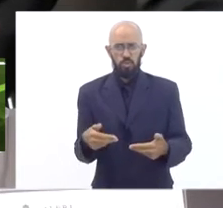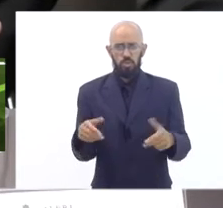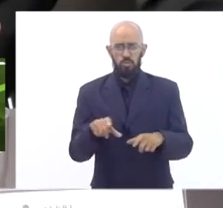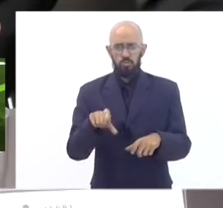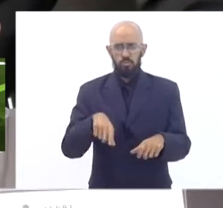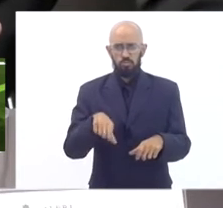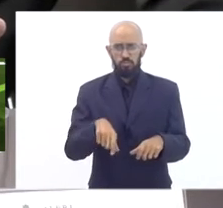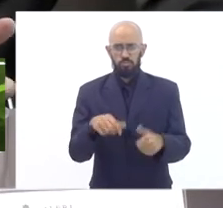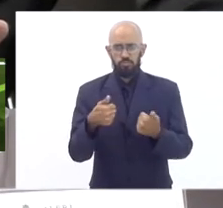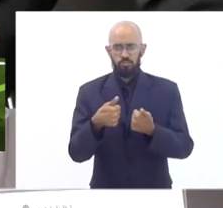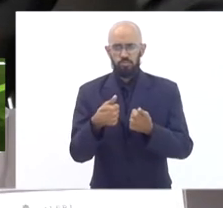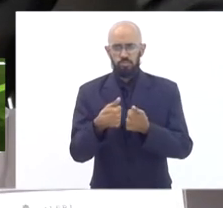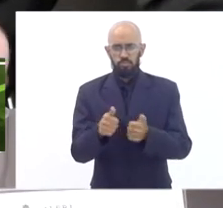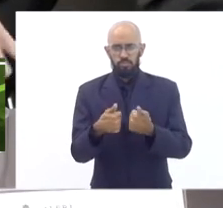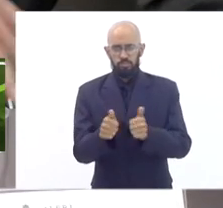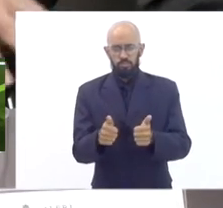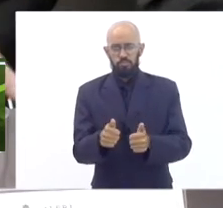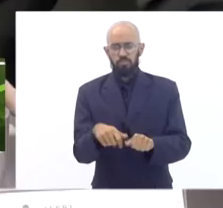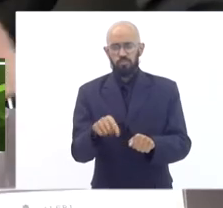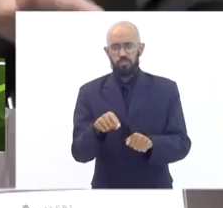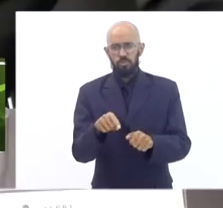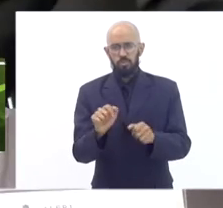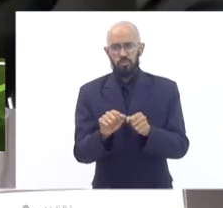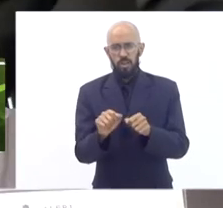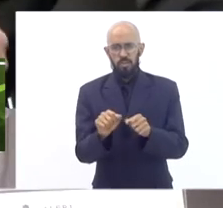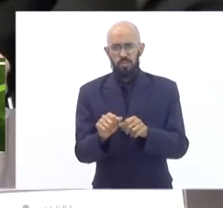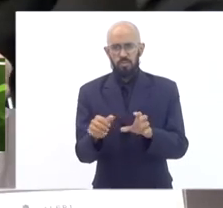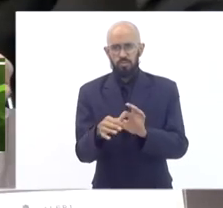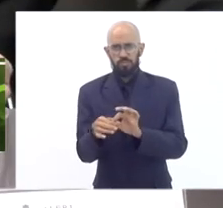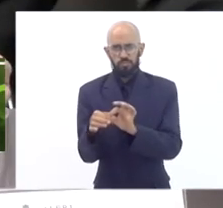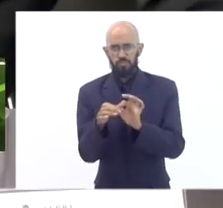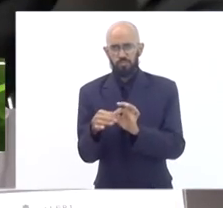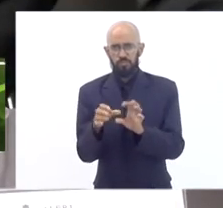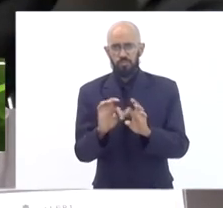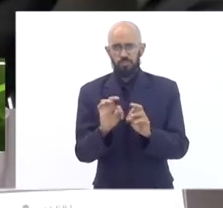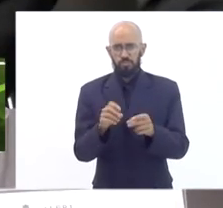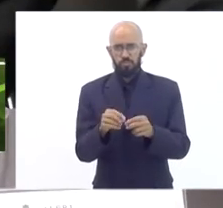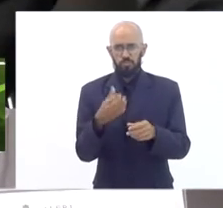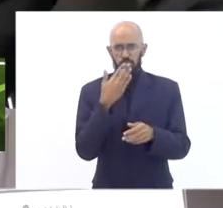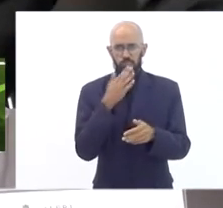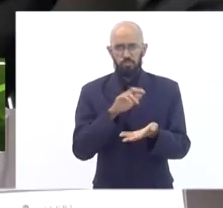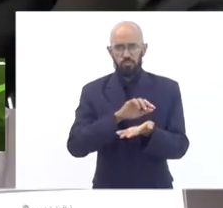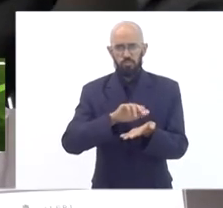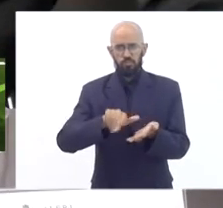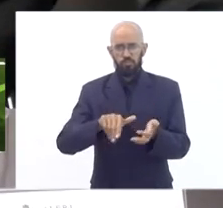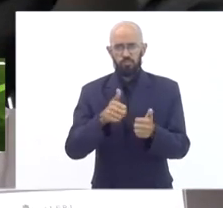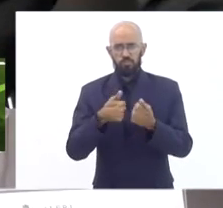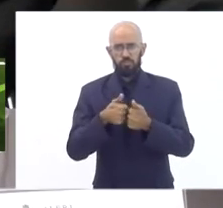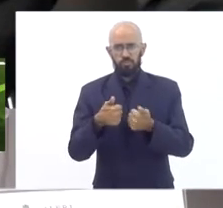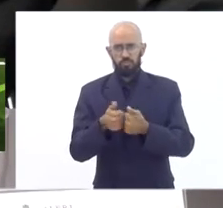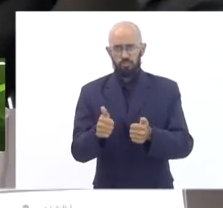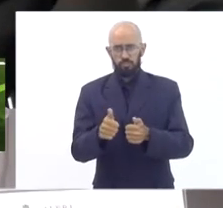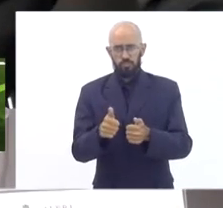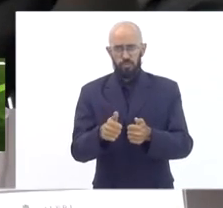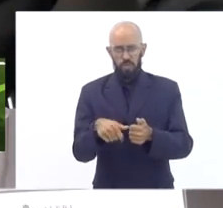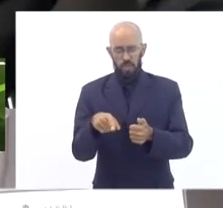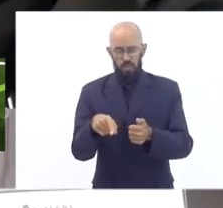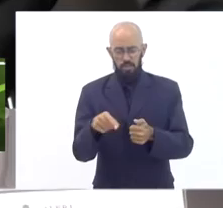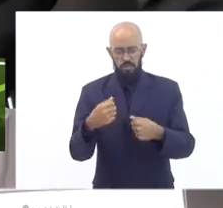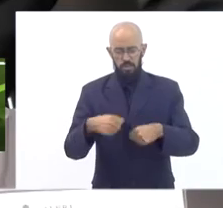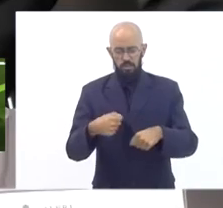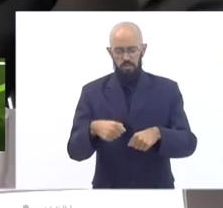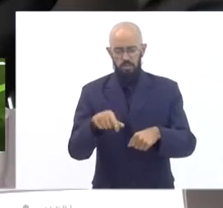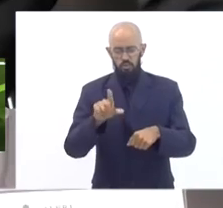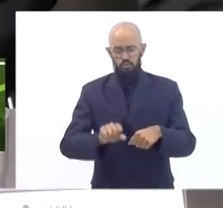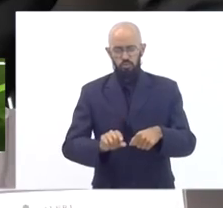inclusive, políticas públicas que tragam essa unificação para todos os modos. E aí essa demanda diminui o custo. Eu